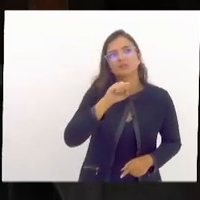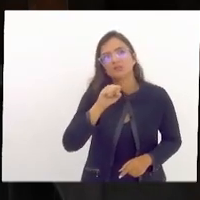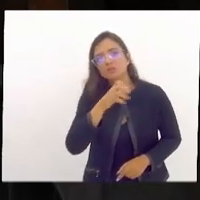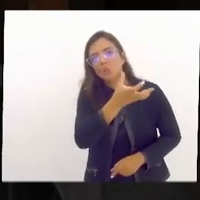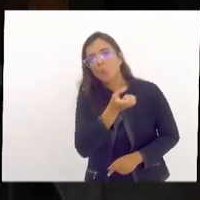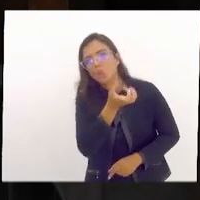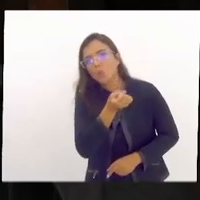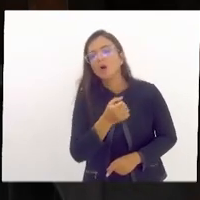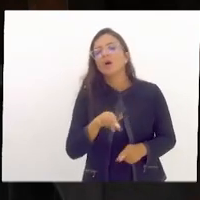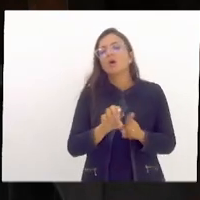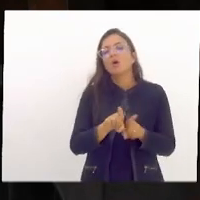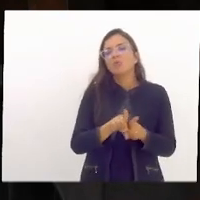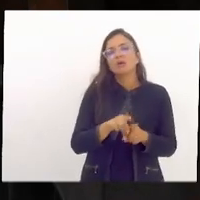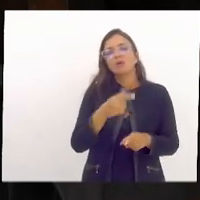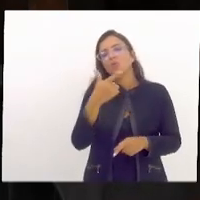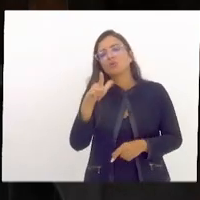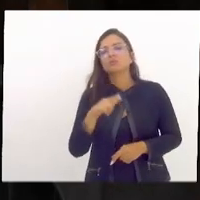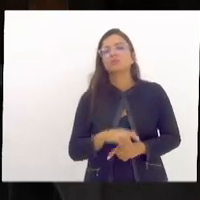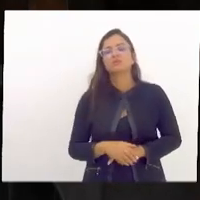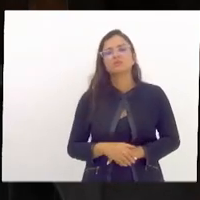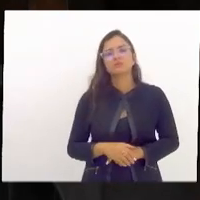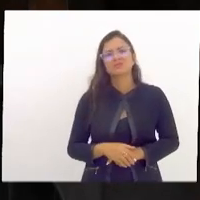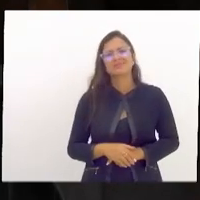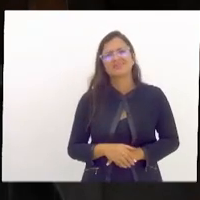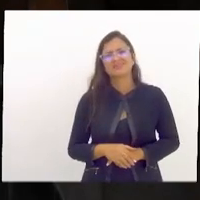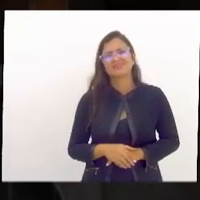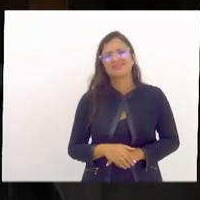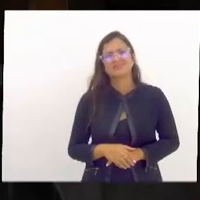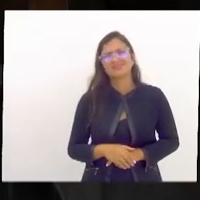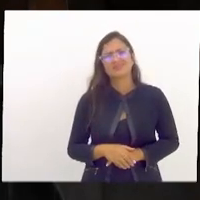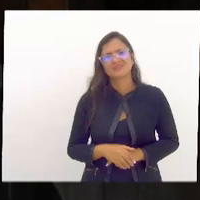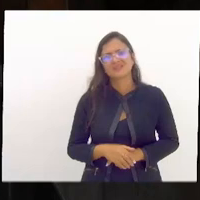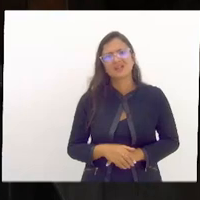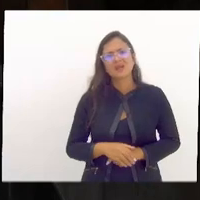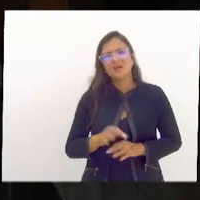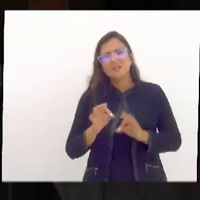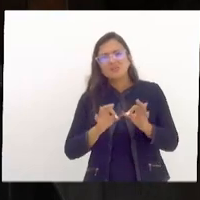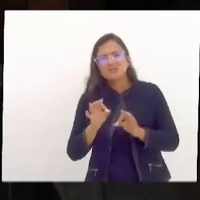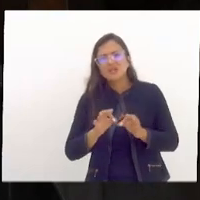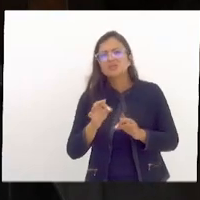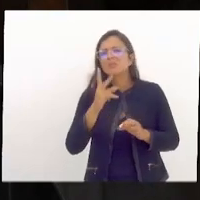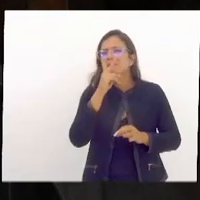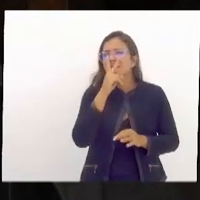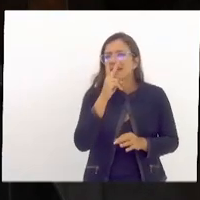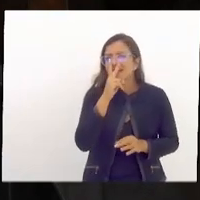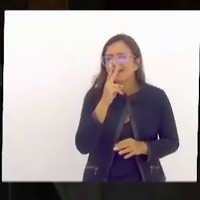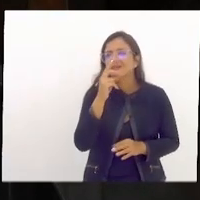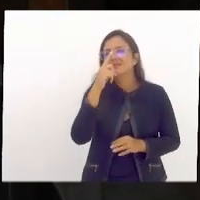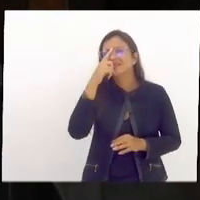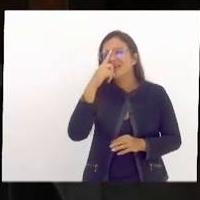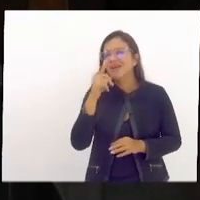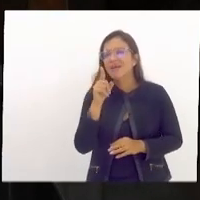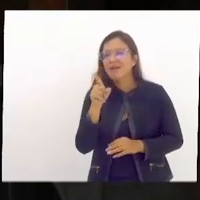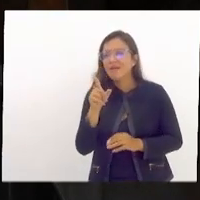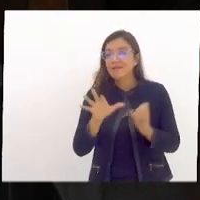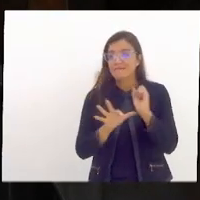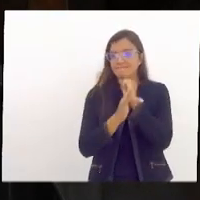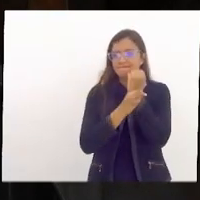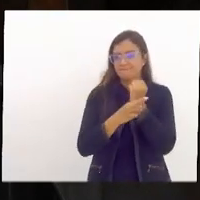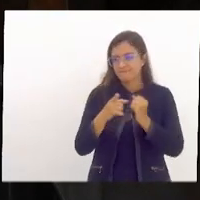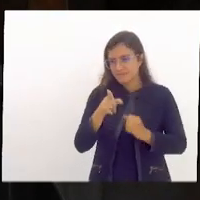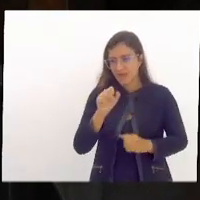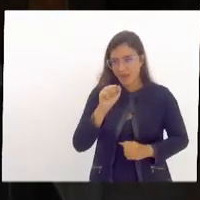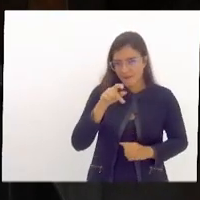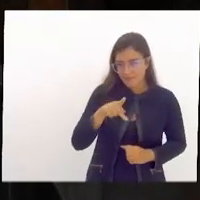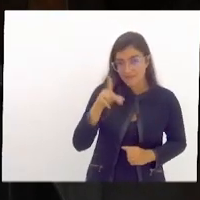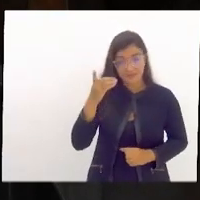próprio da Previdência Social. Esse é um projeto que não é feito para ter sustentabilidade atuarial. Esse é um projeto feito para garantir